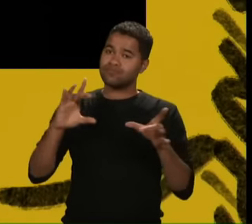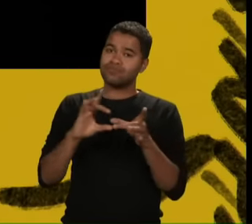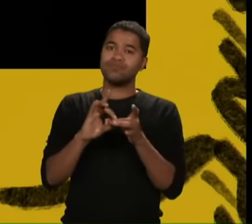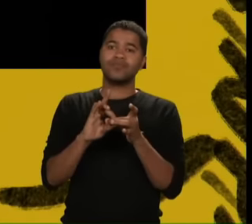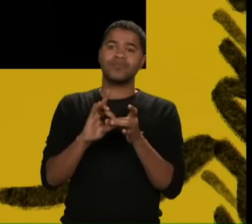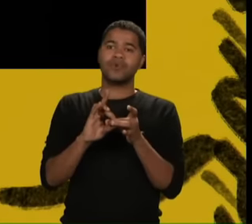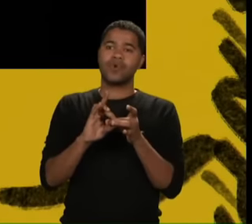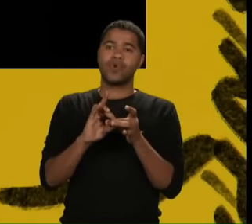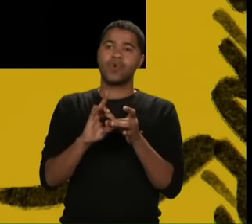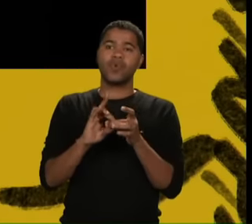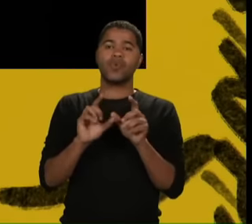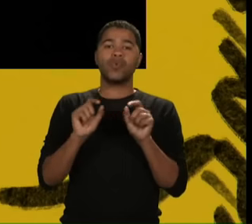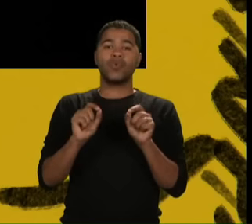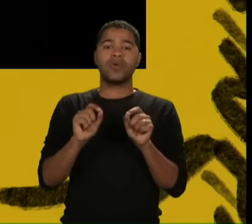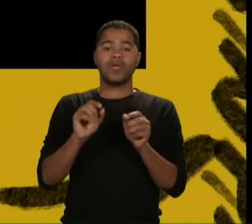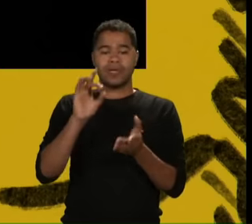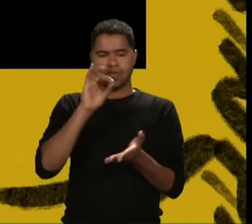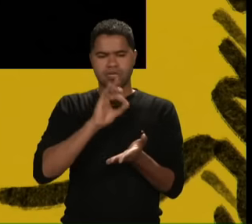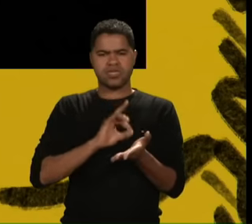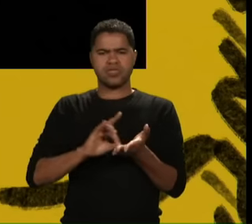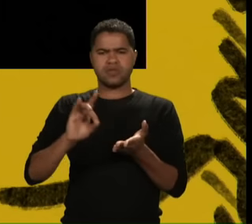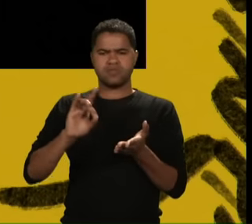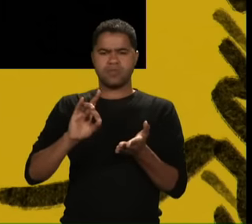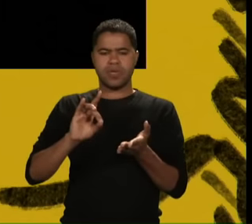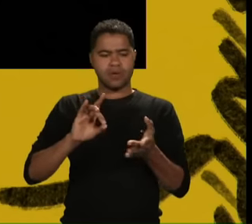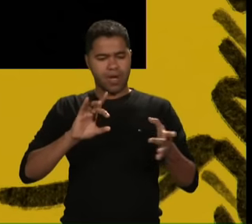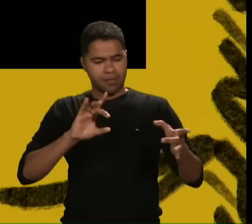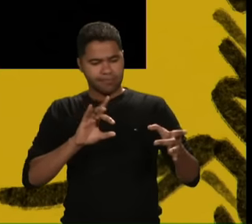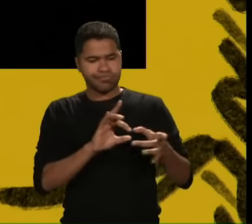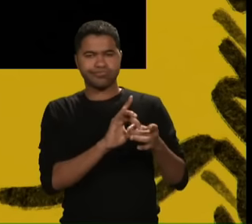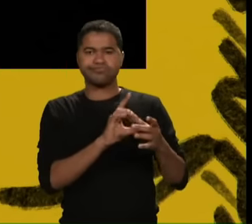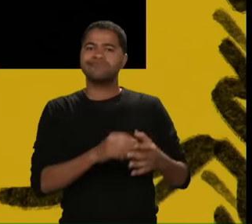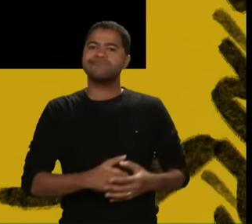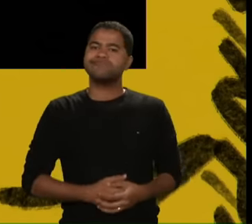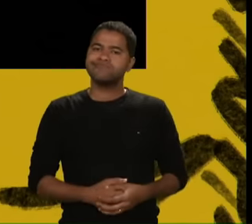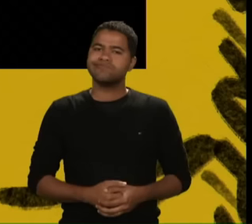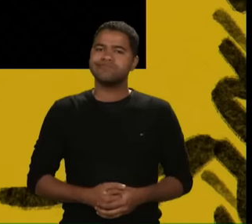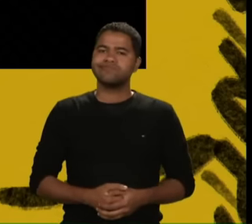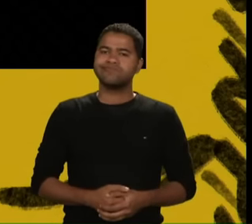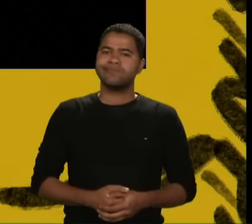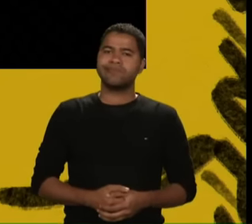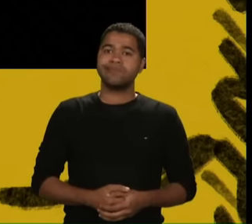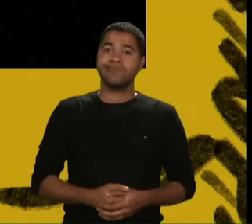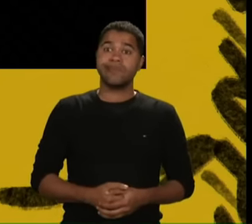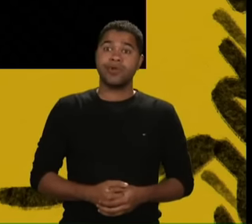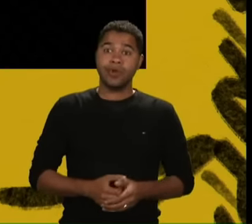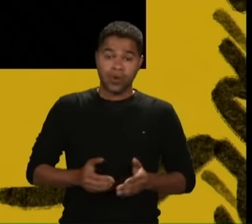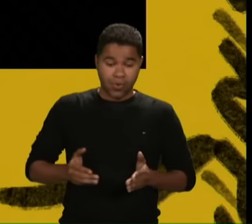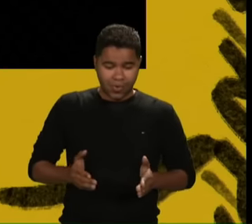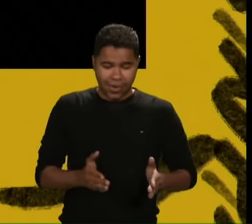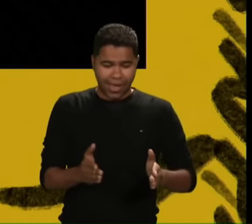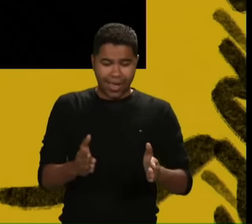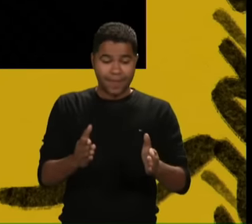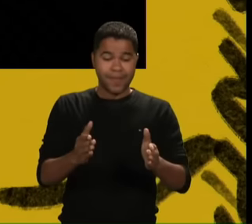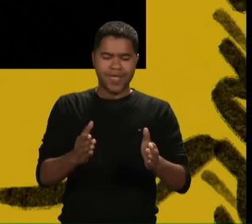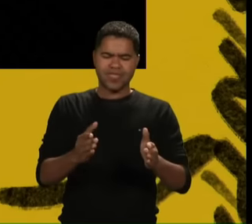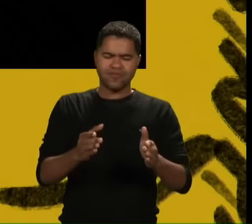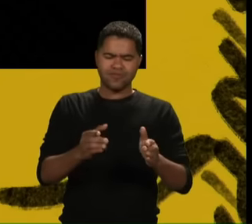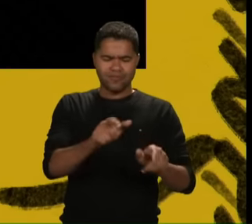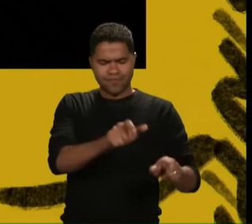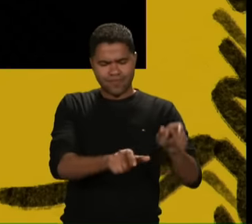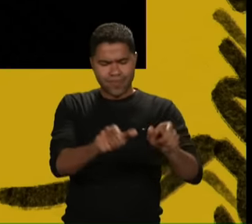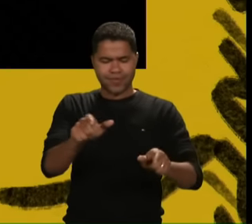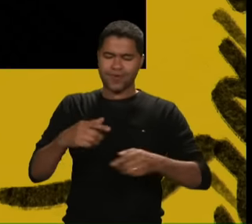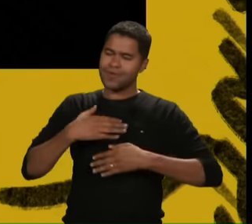com eles os seus, o quê? Inimigos. Sendo o caminho dos homens